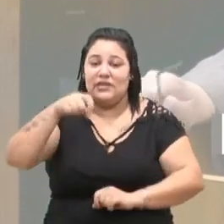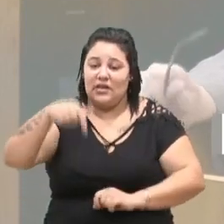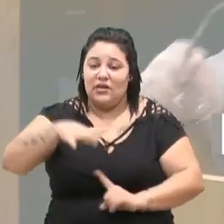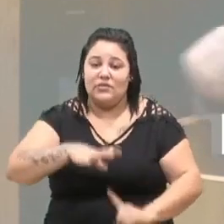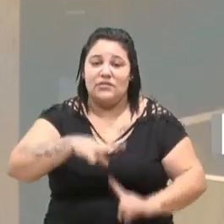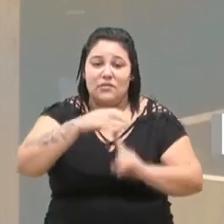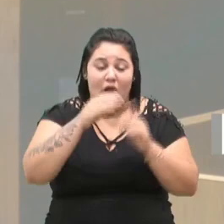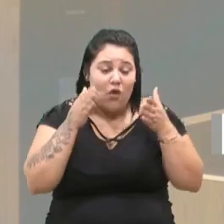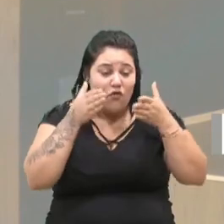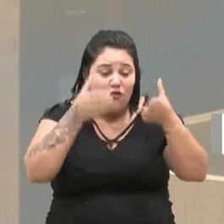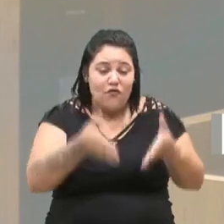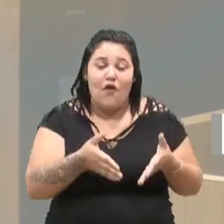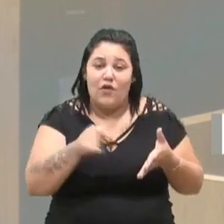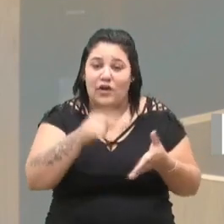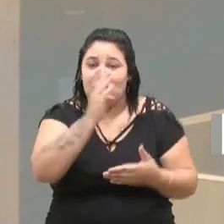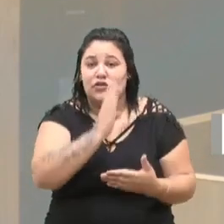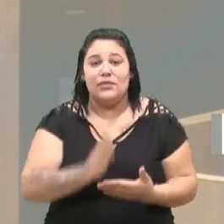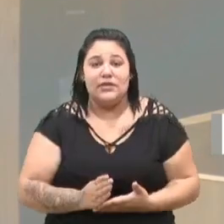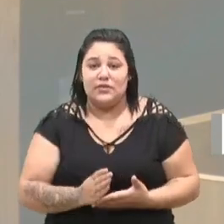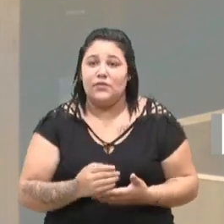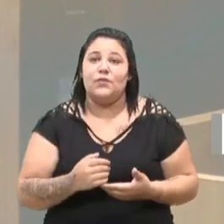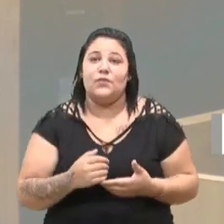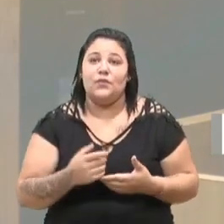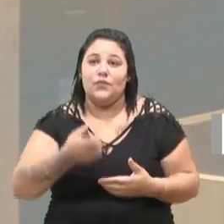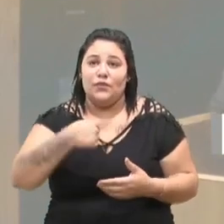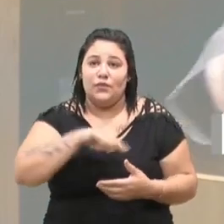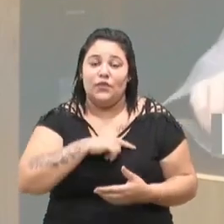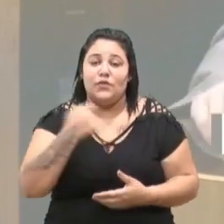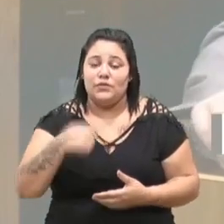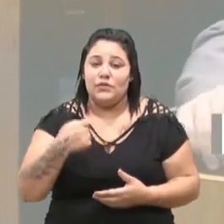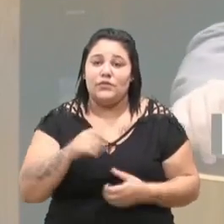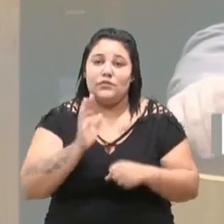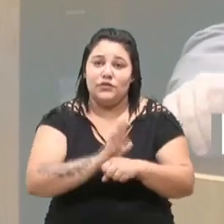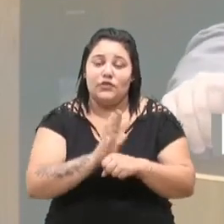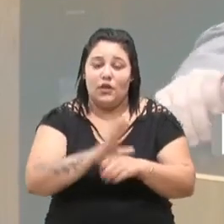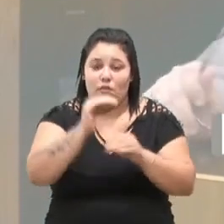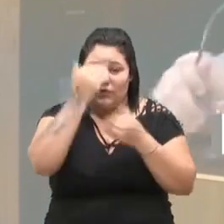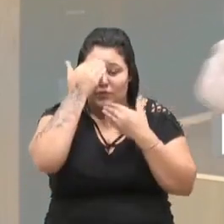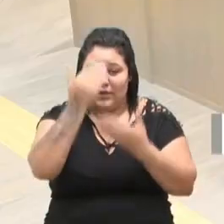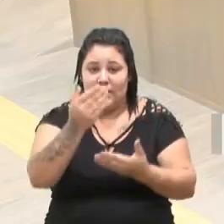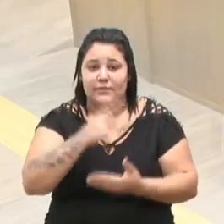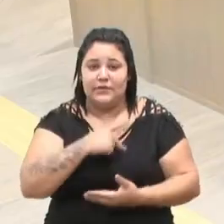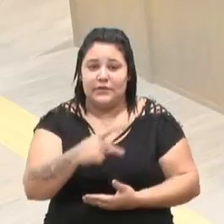foco do nosso Poder Executivo e Legislativo. Obrigado, senhora presidente.